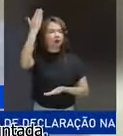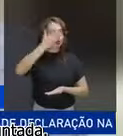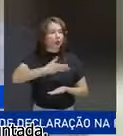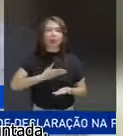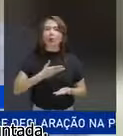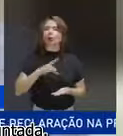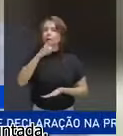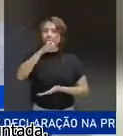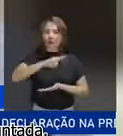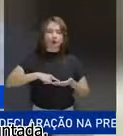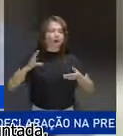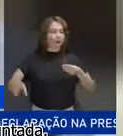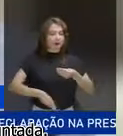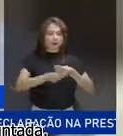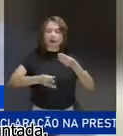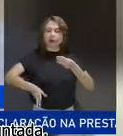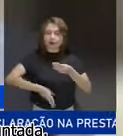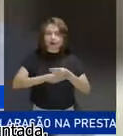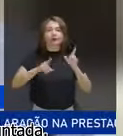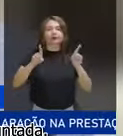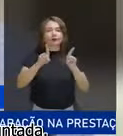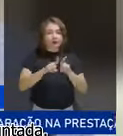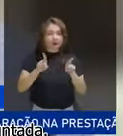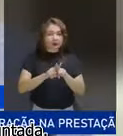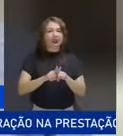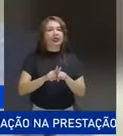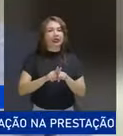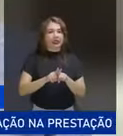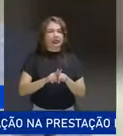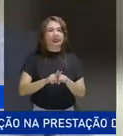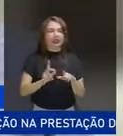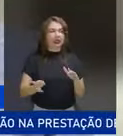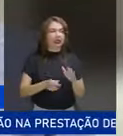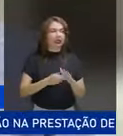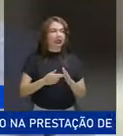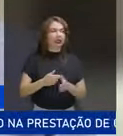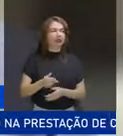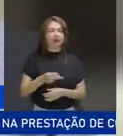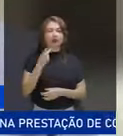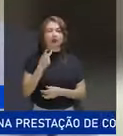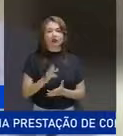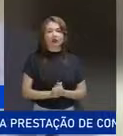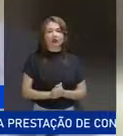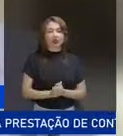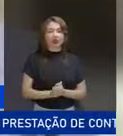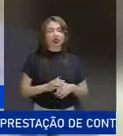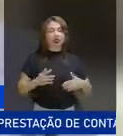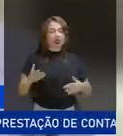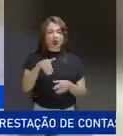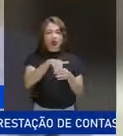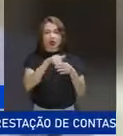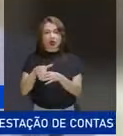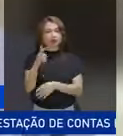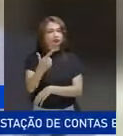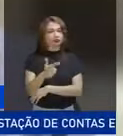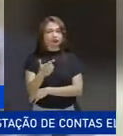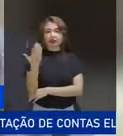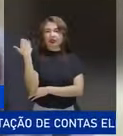toda a documentação juntada, ela chega à conclusão, no acordo, de que não